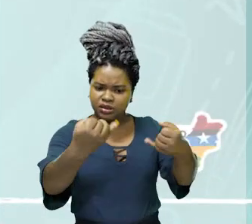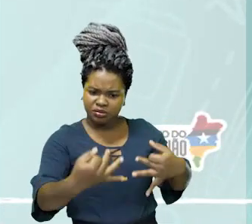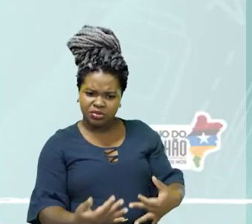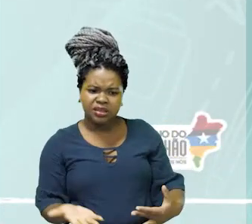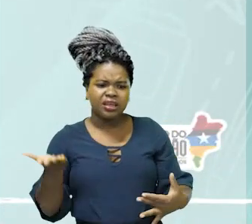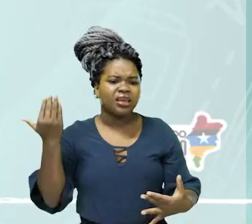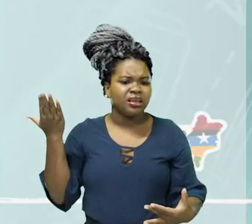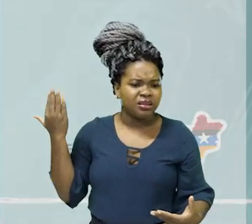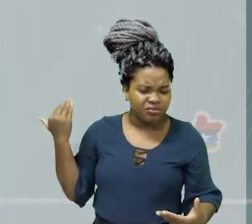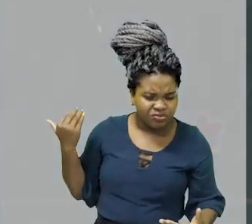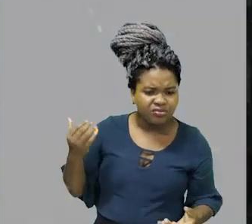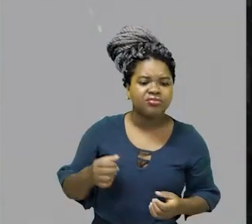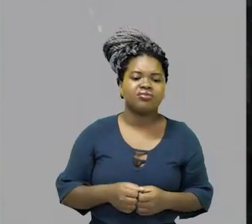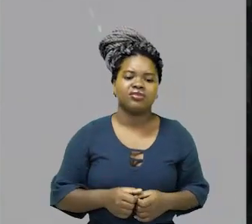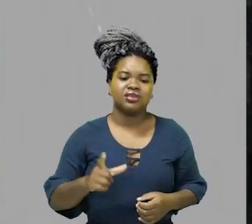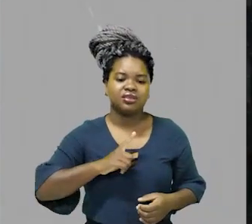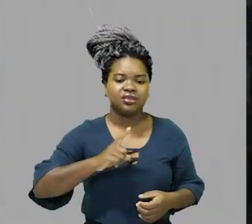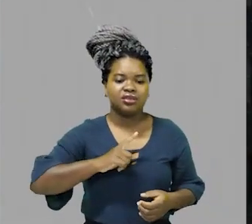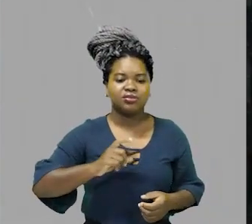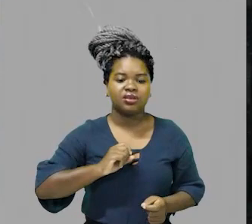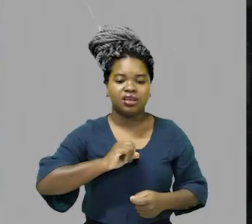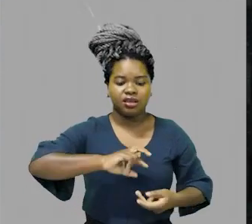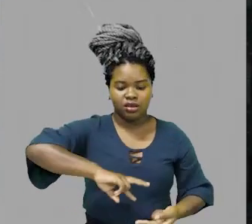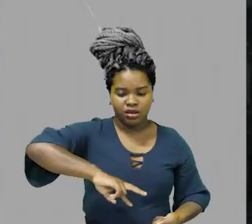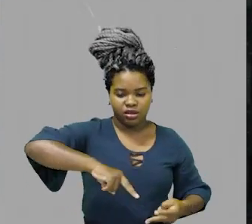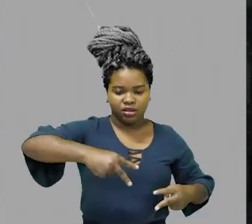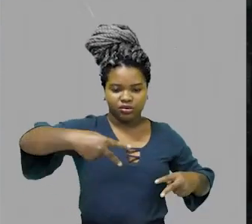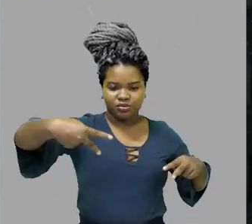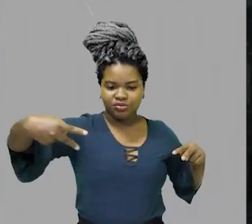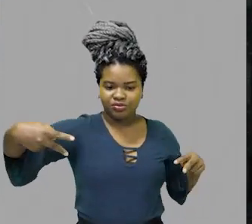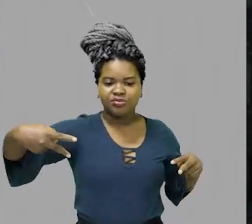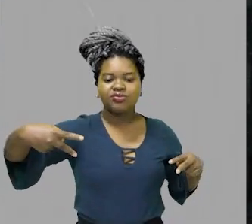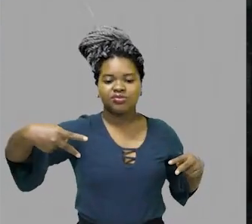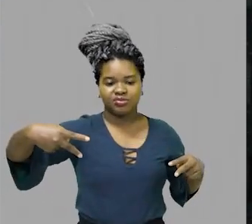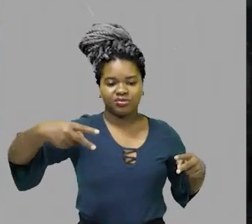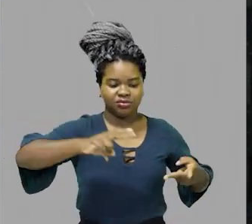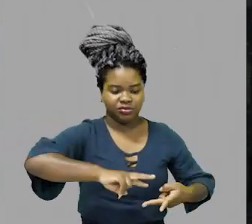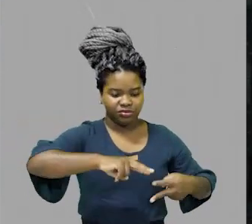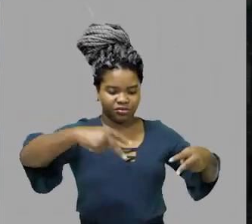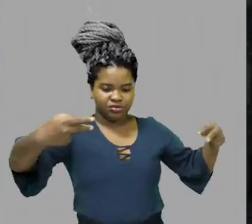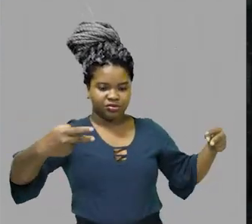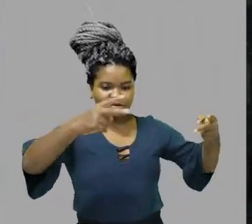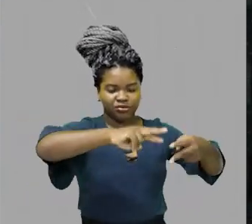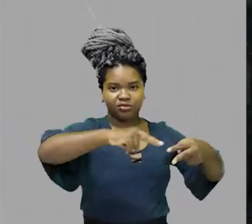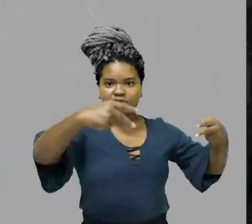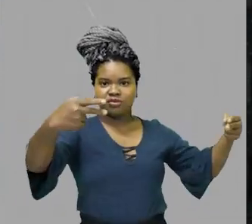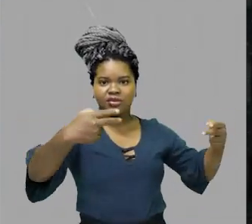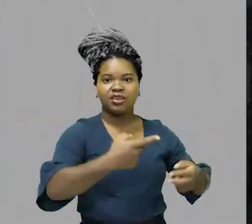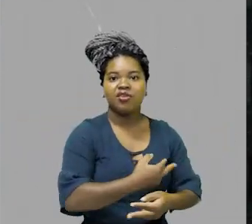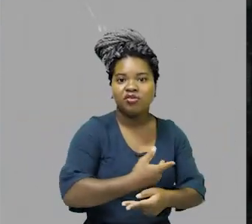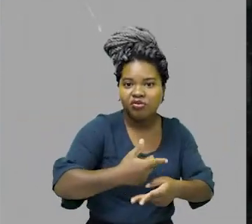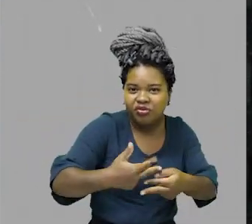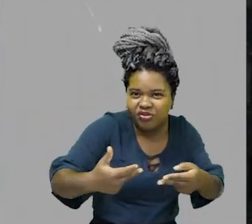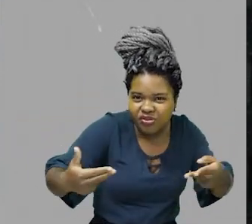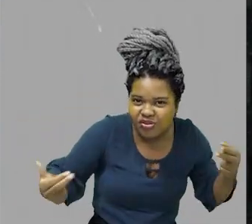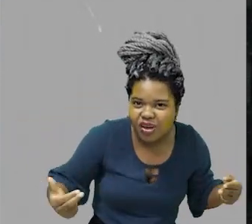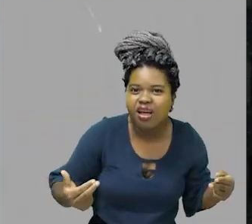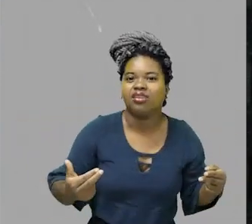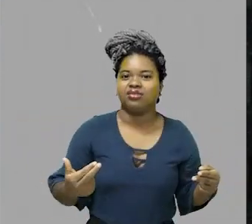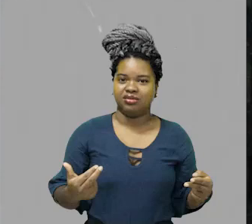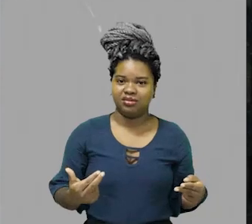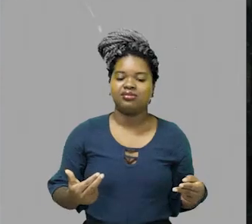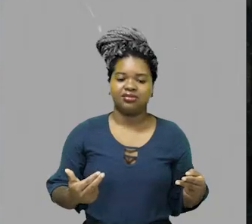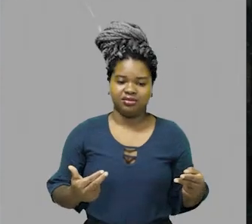replicação, que é o processo da duplicação de DNA. Toda vez que a célula se divide, ela tem que fazer uma cópia do seu